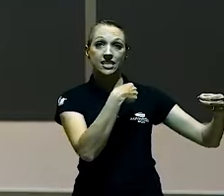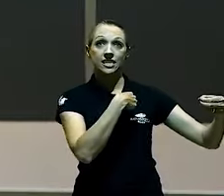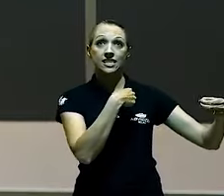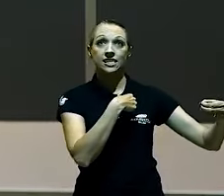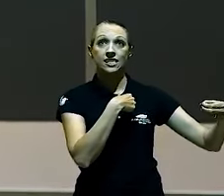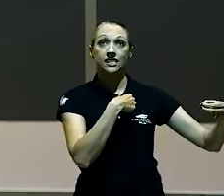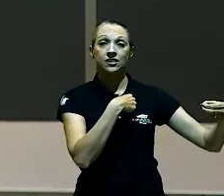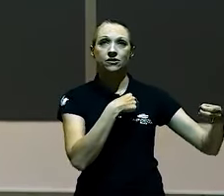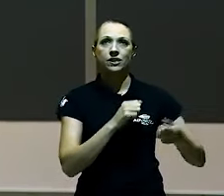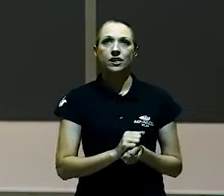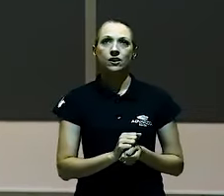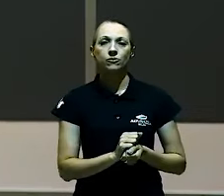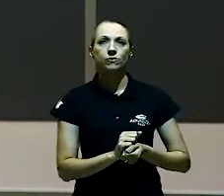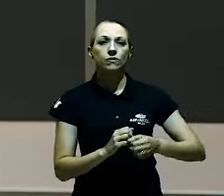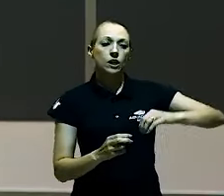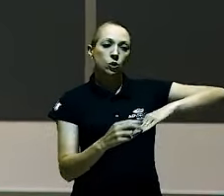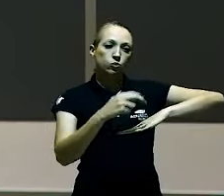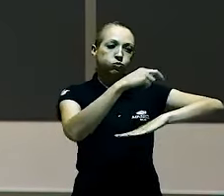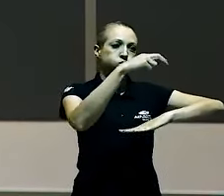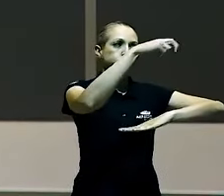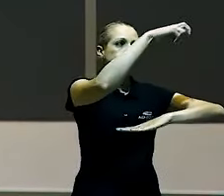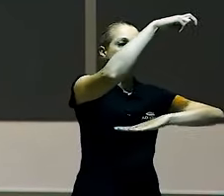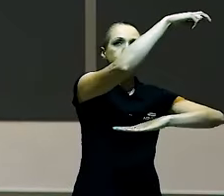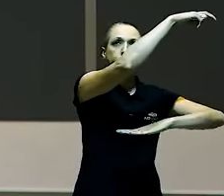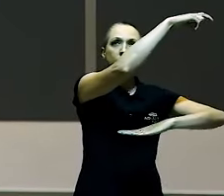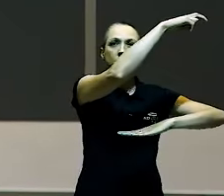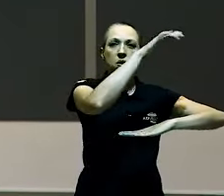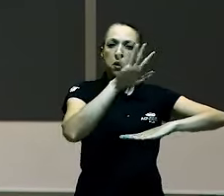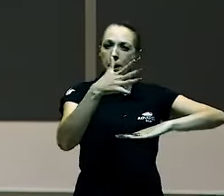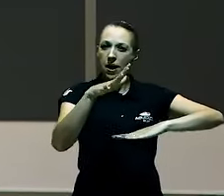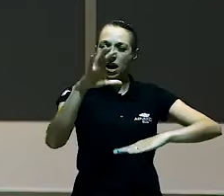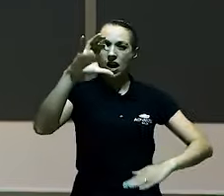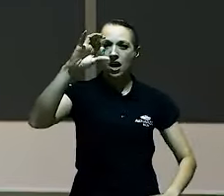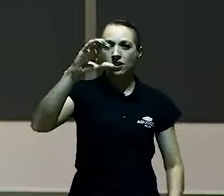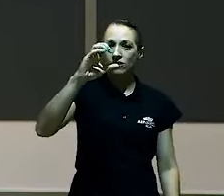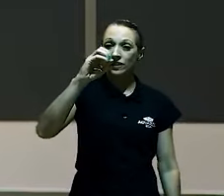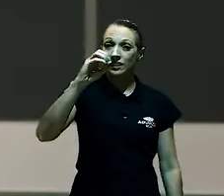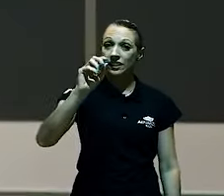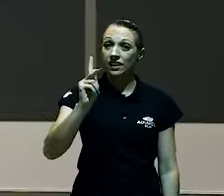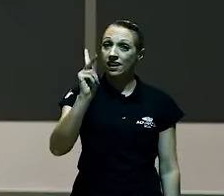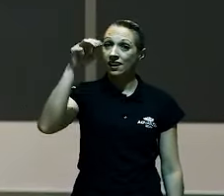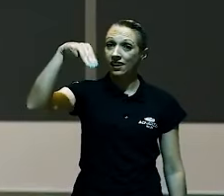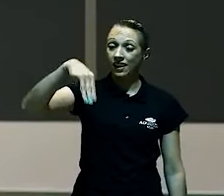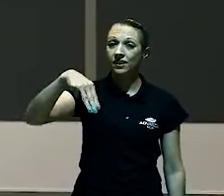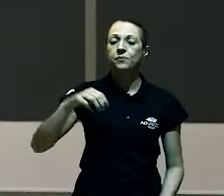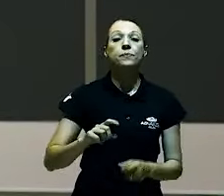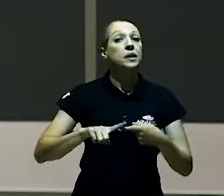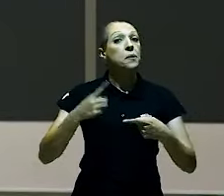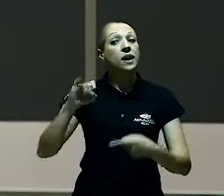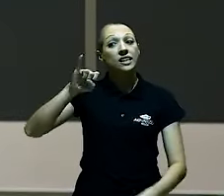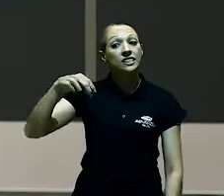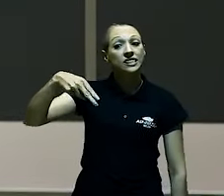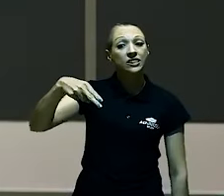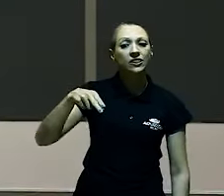era somente subir e caminhar, aleluia, aí 900 quilômetros da sua casa para lá. Jonas desce para Jope,